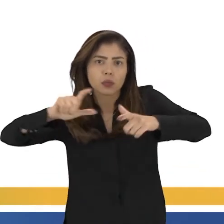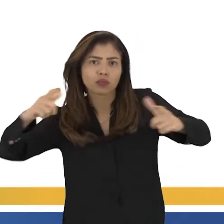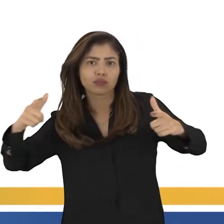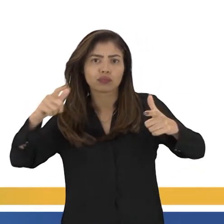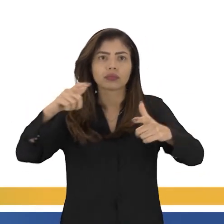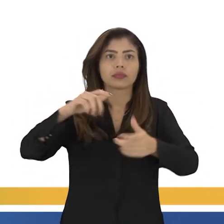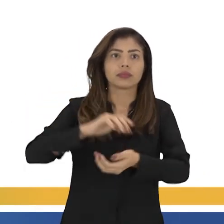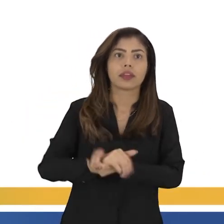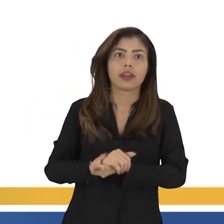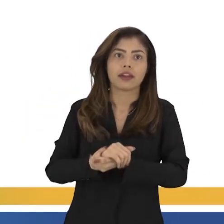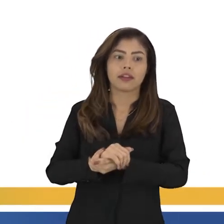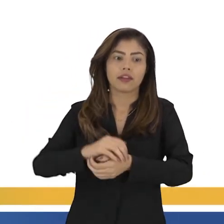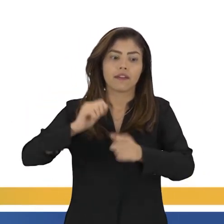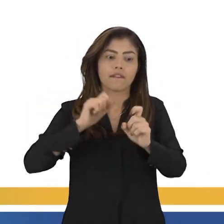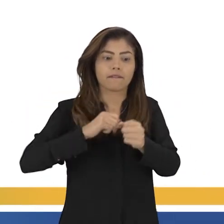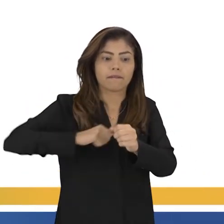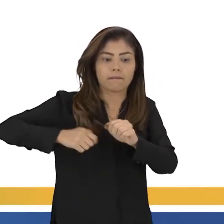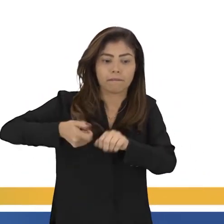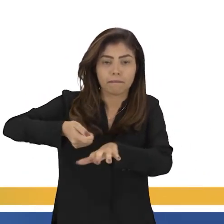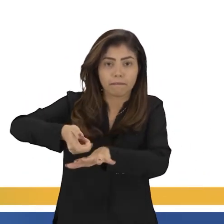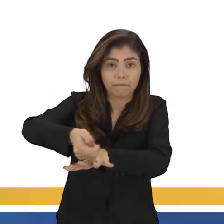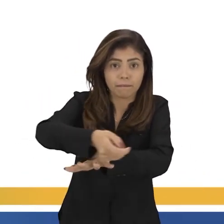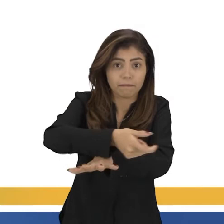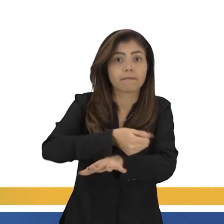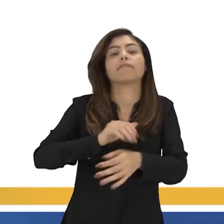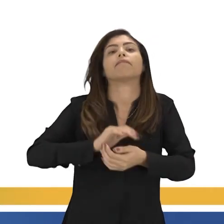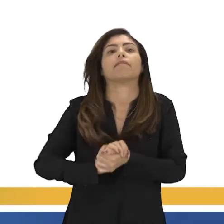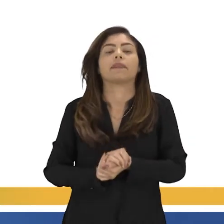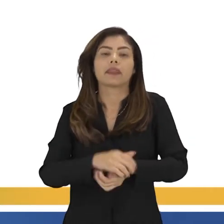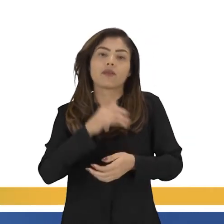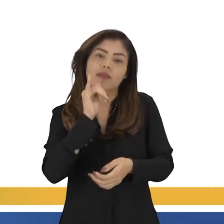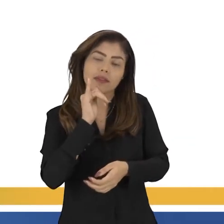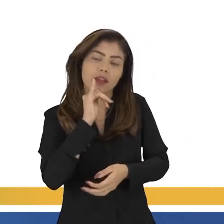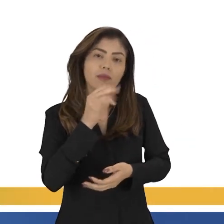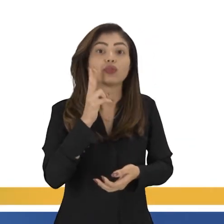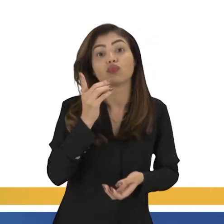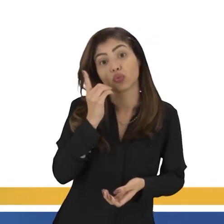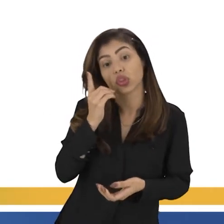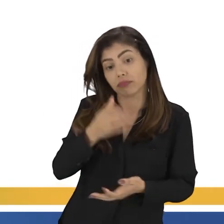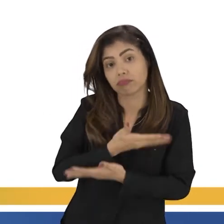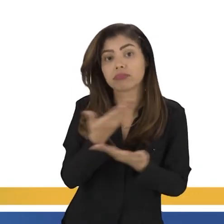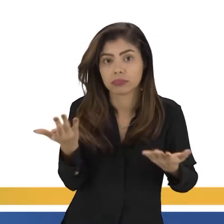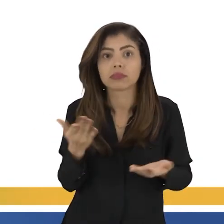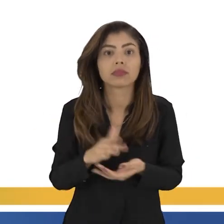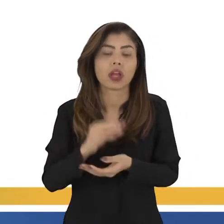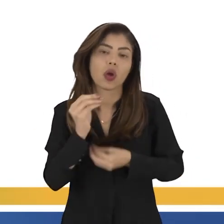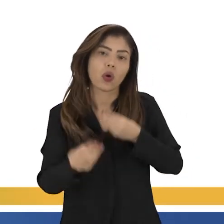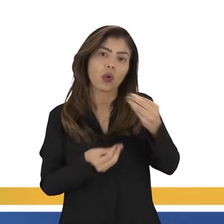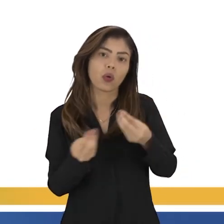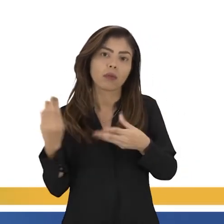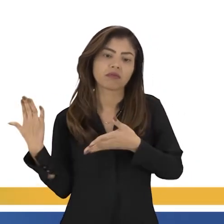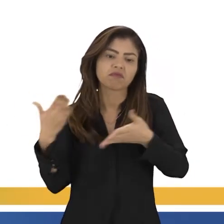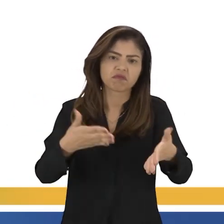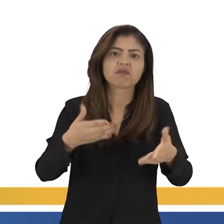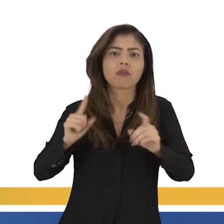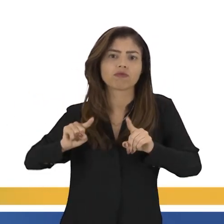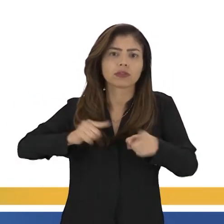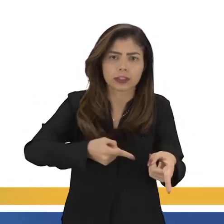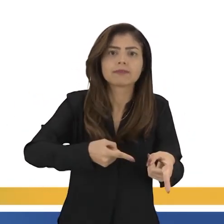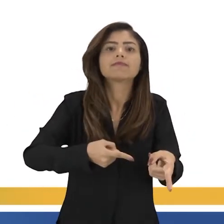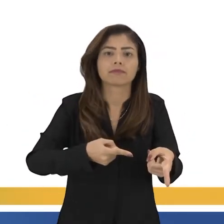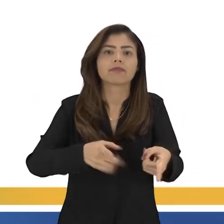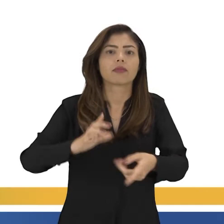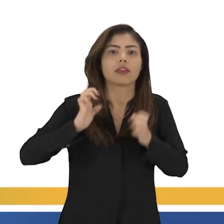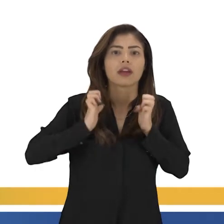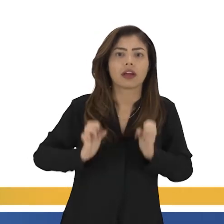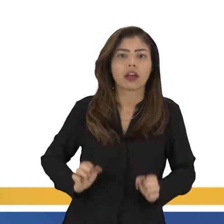grande difusão de fake news para obter vantagem no processo eleitoral. Então, um exemplo cotidiano, né, de como que isso é um desafio ético, né? A rede